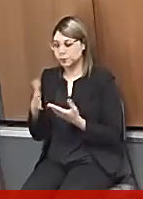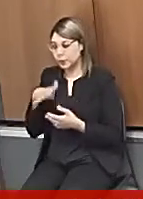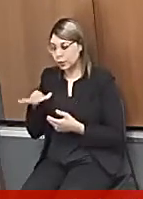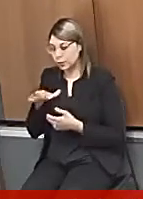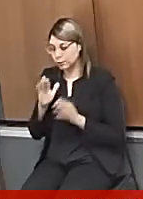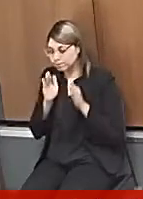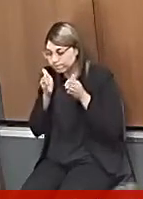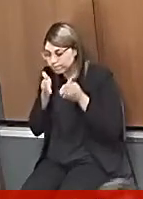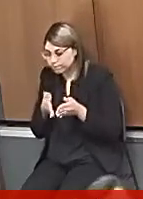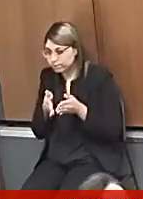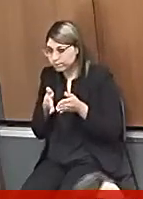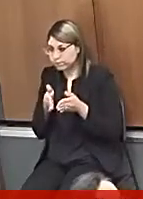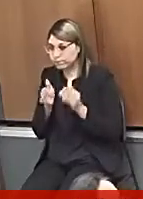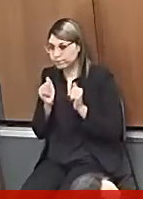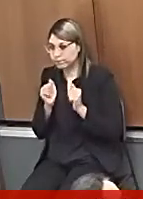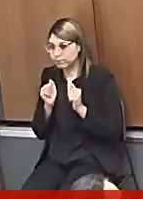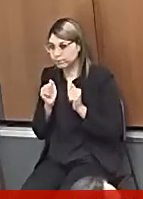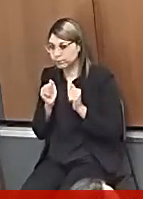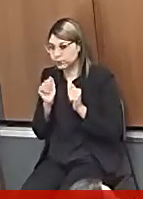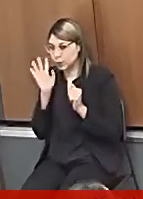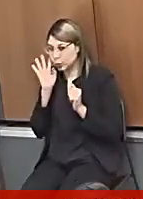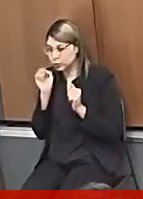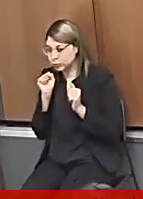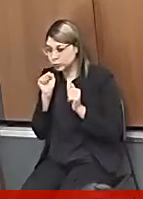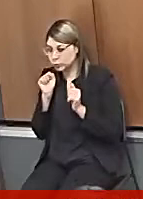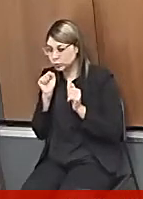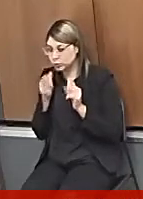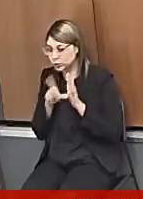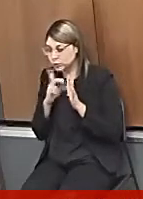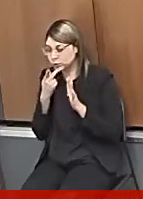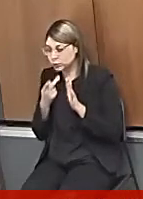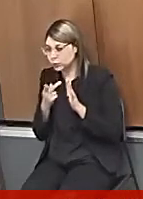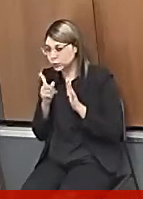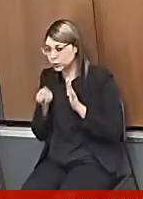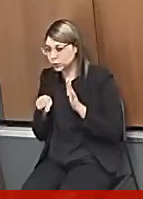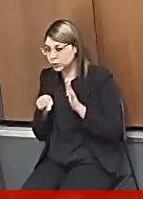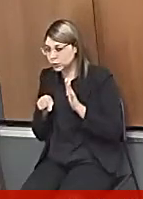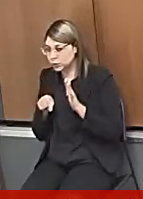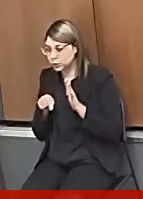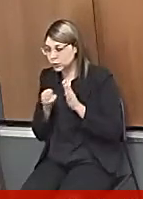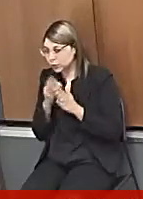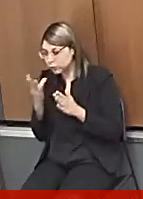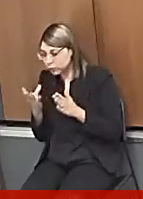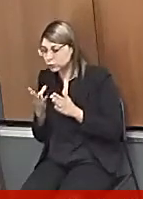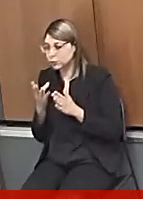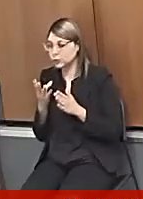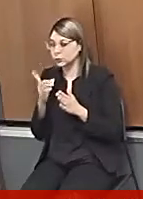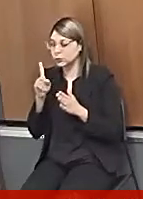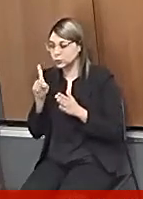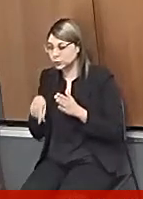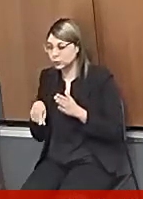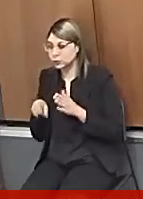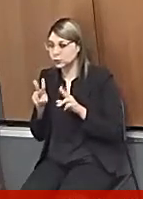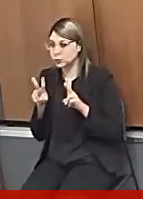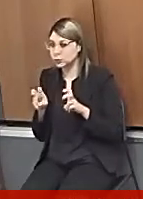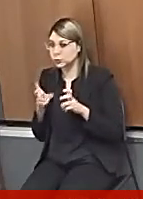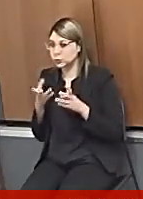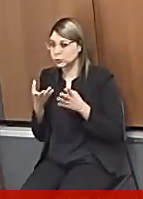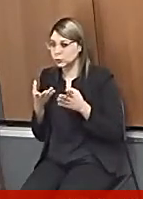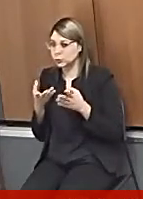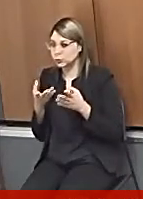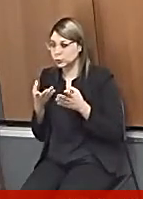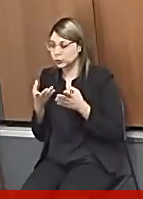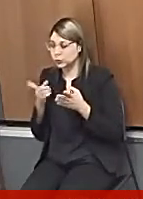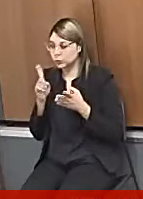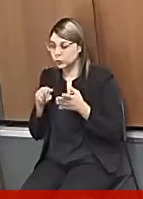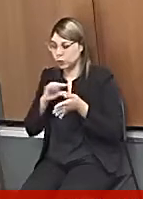mais específica que eu não tô enganado eu que tinha sido colocado foi colocado mais vezes nem relação aos